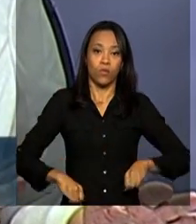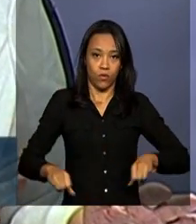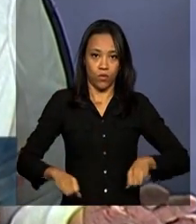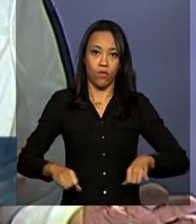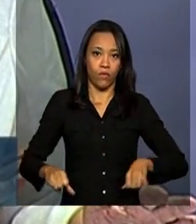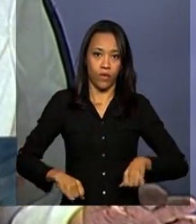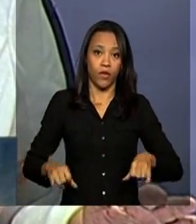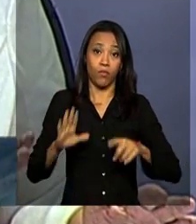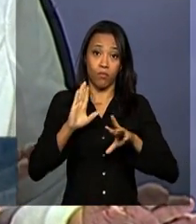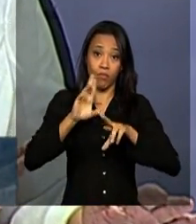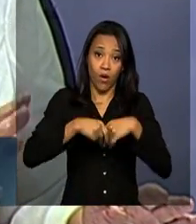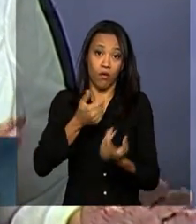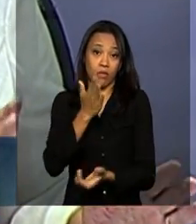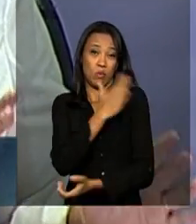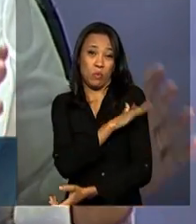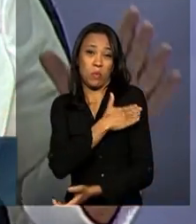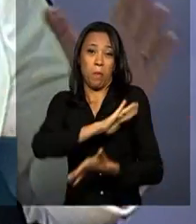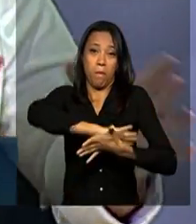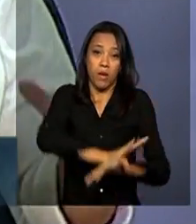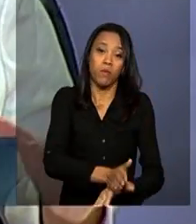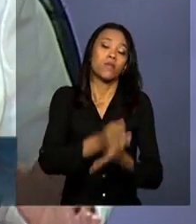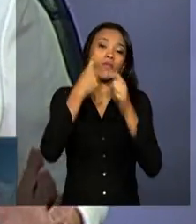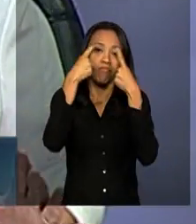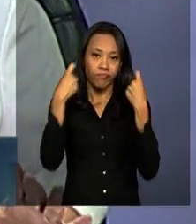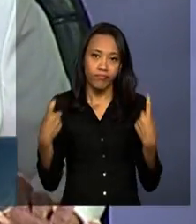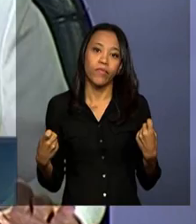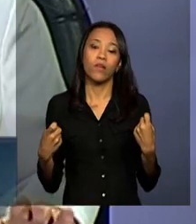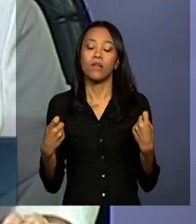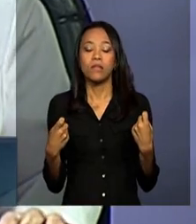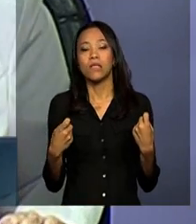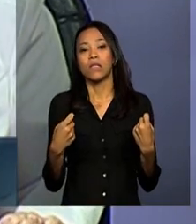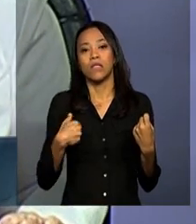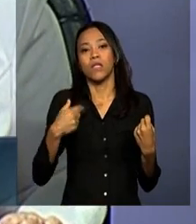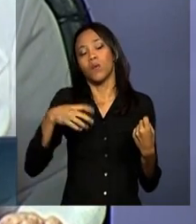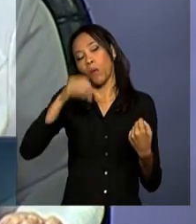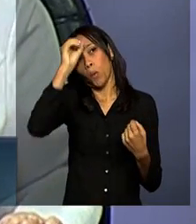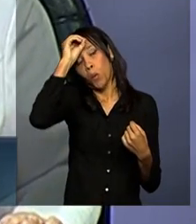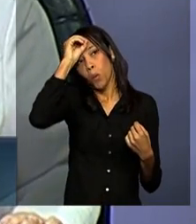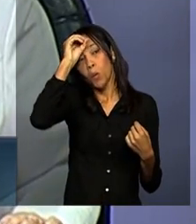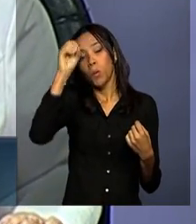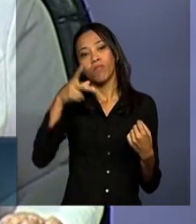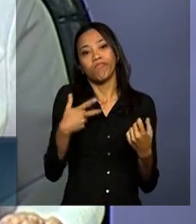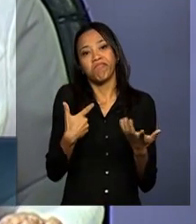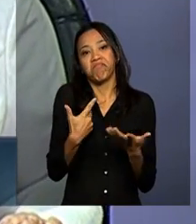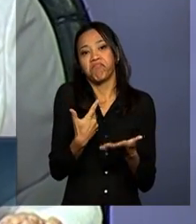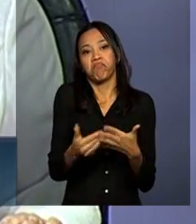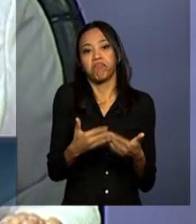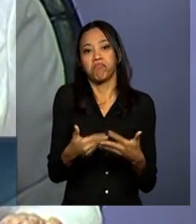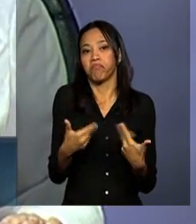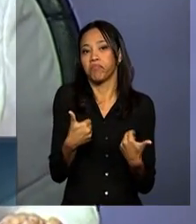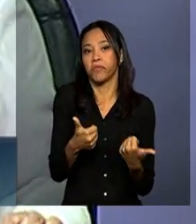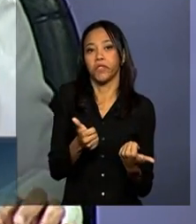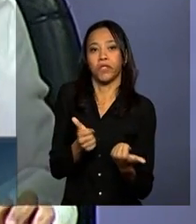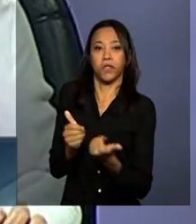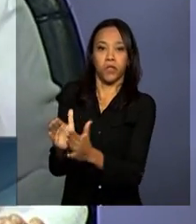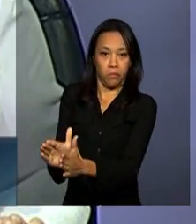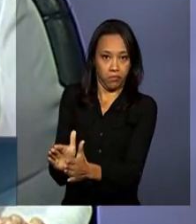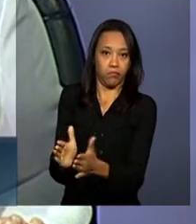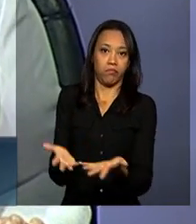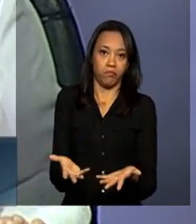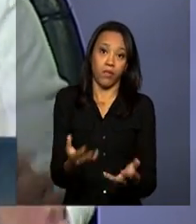discriminação e não tiveram o reconhecimento da sociedade brasileira. E, no